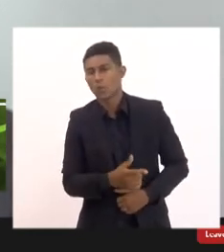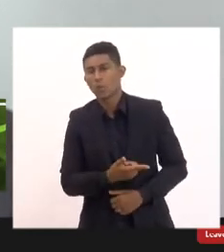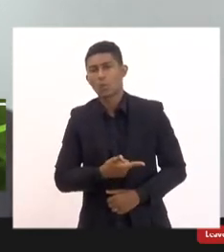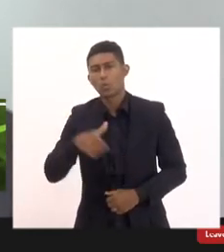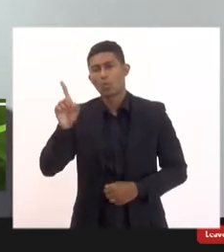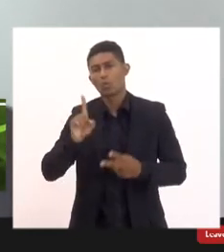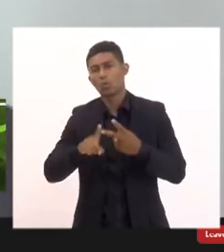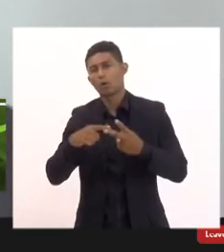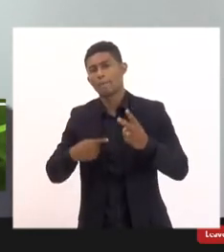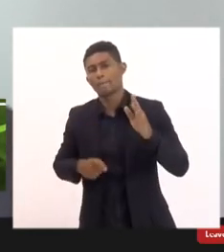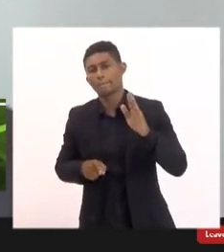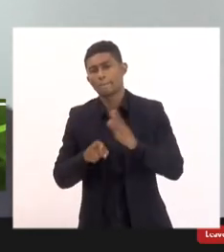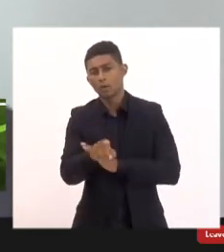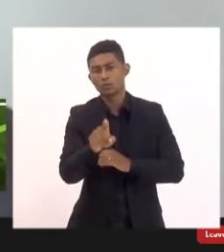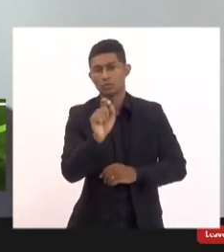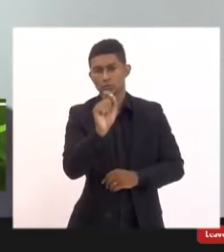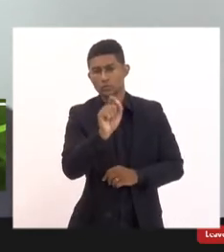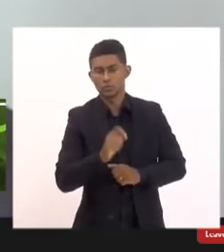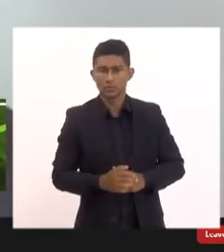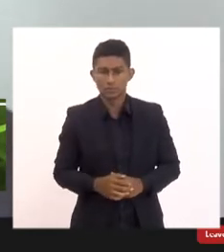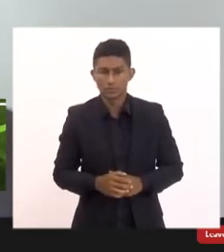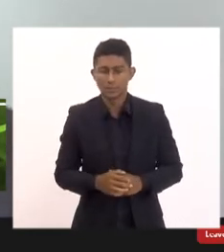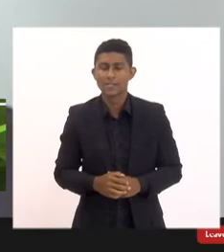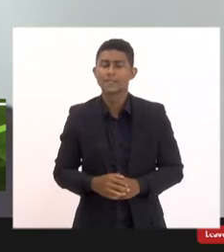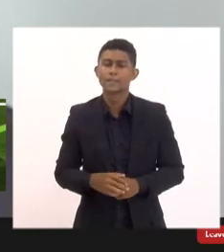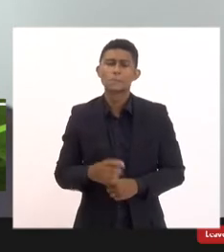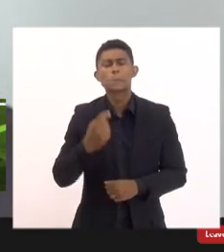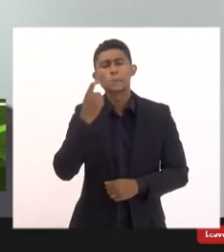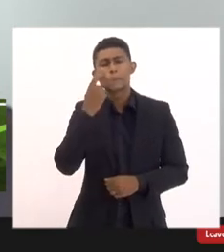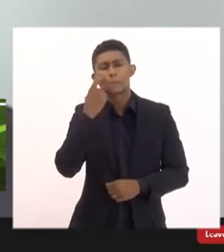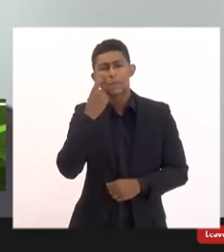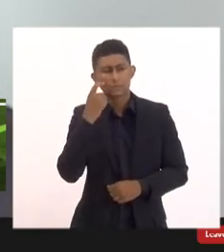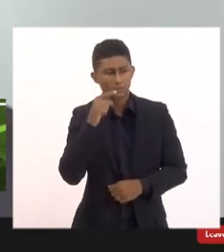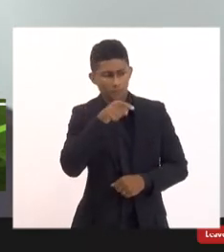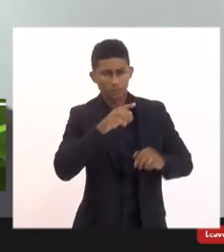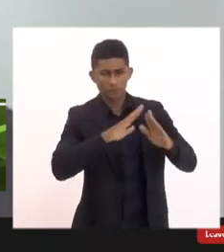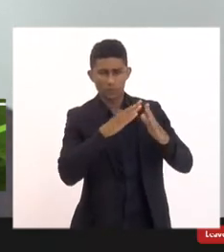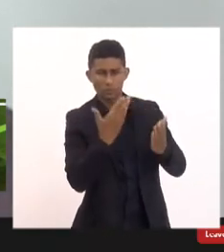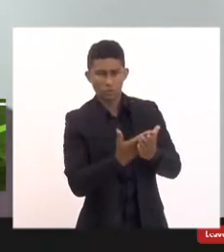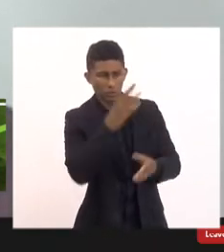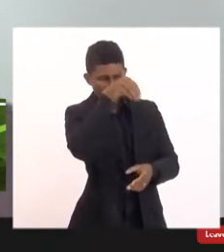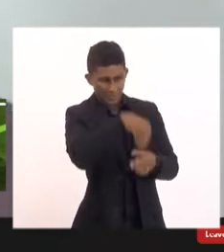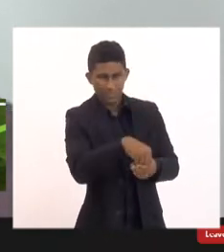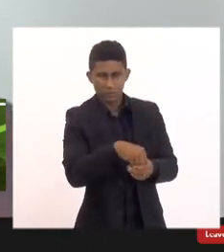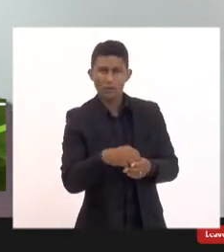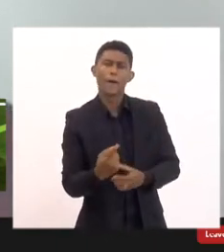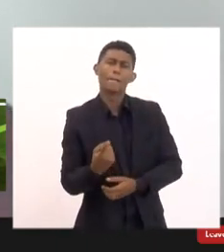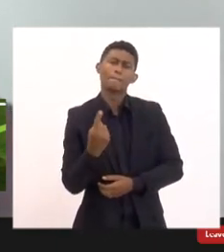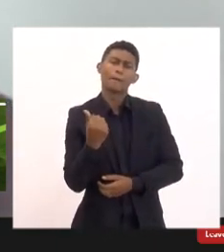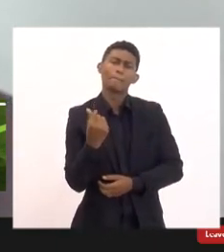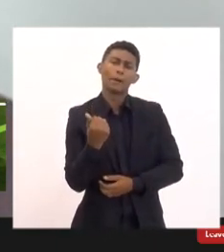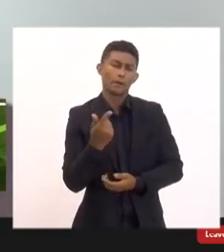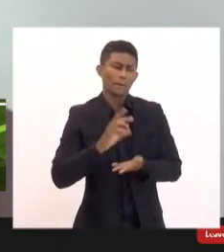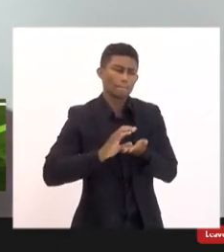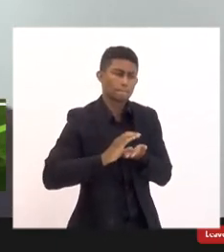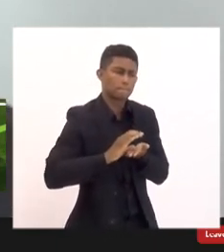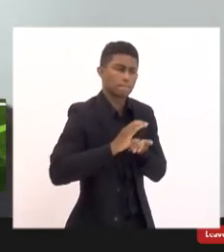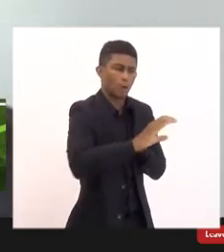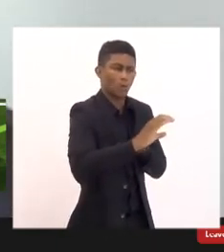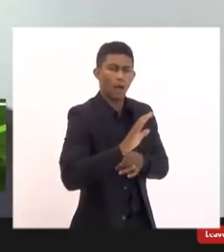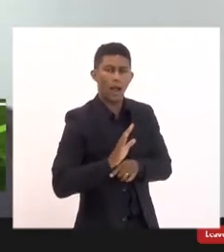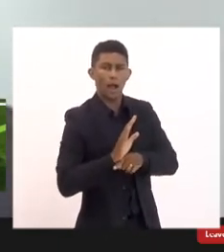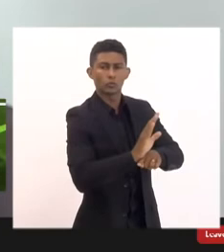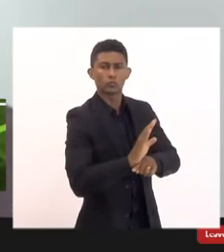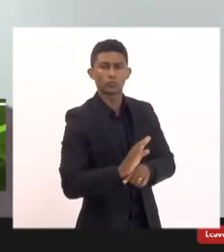gostaria de saber também é saber os valores que as unidades escolares receberam. Talvez isso vai variar